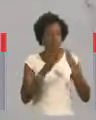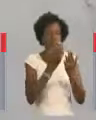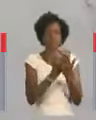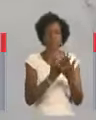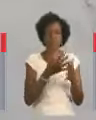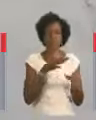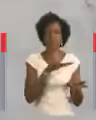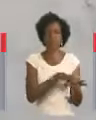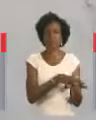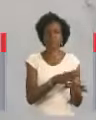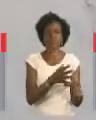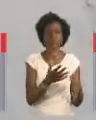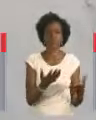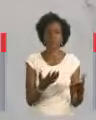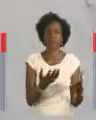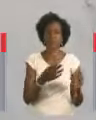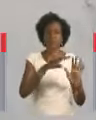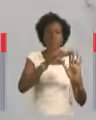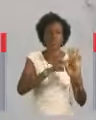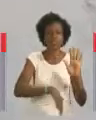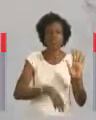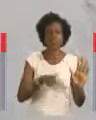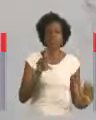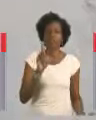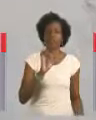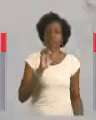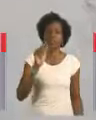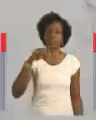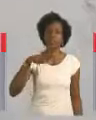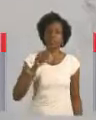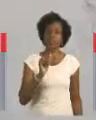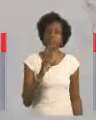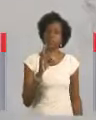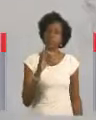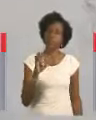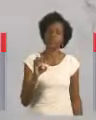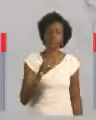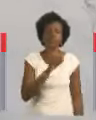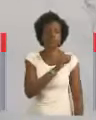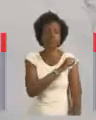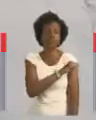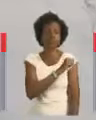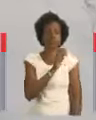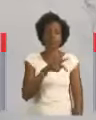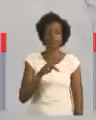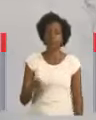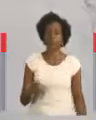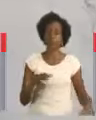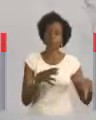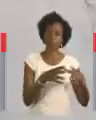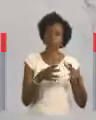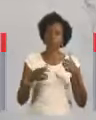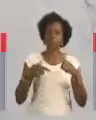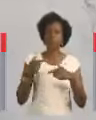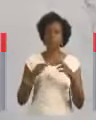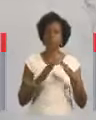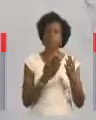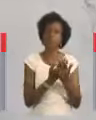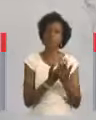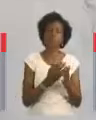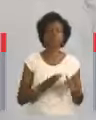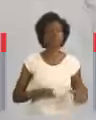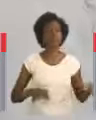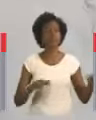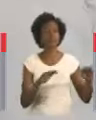uma agressão uma afronta à dignidade dos alunos dos professores dos Servidores e de toda a